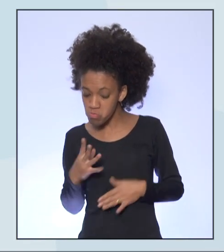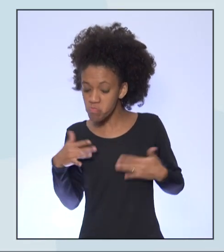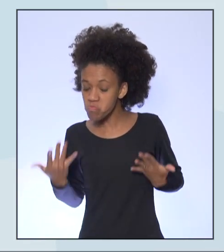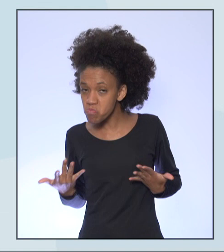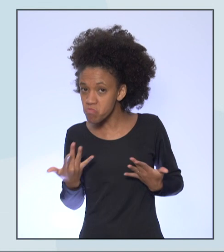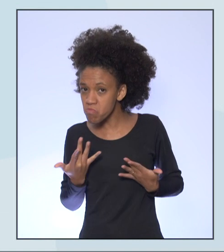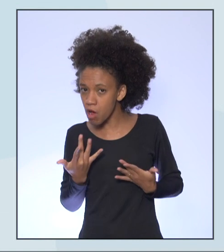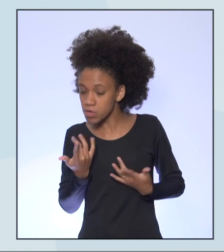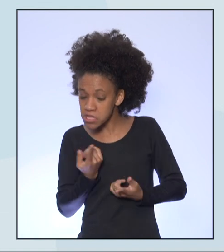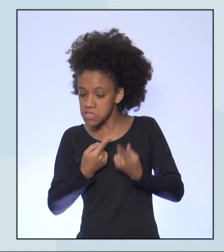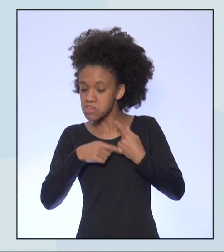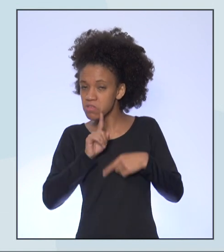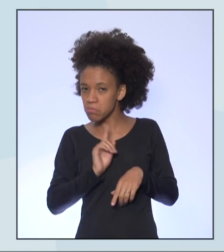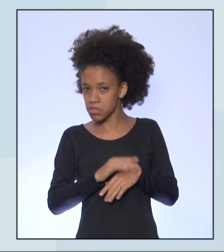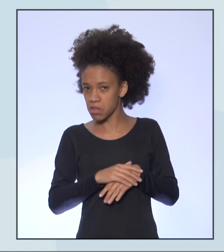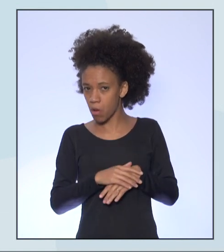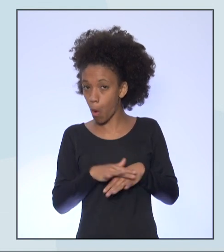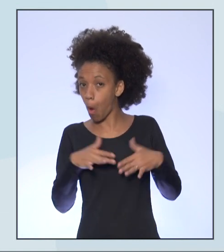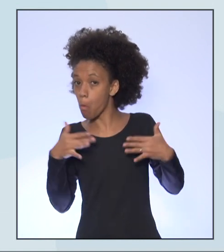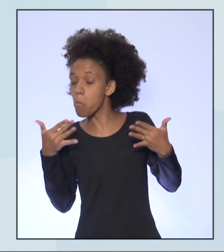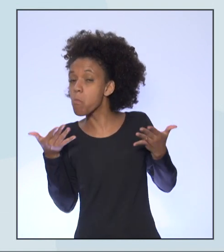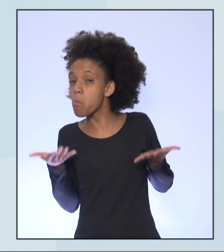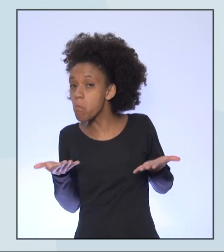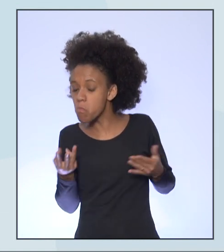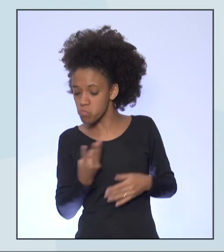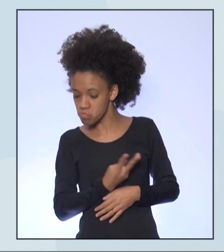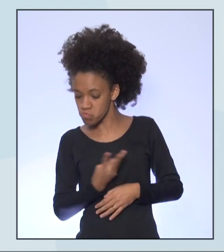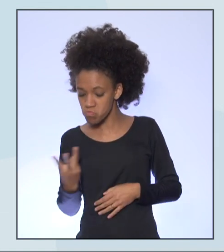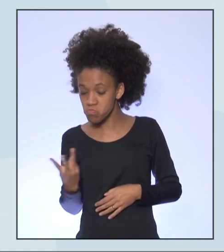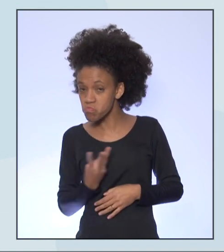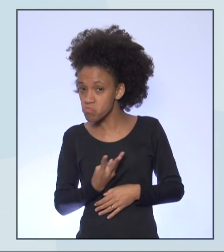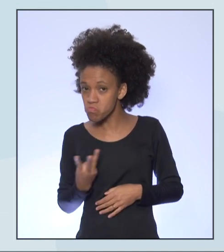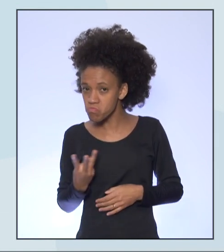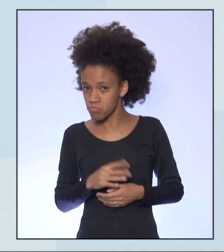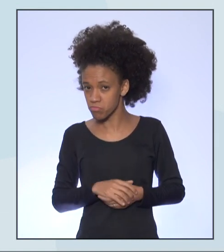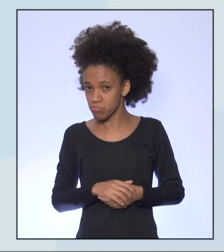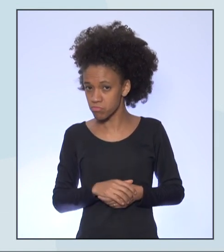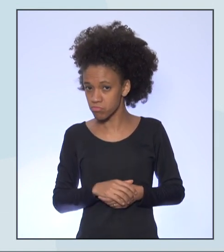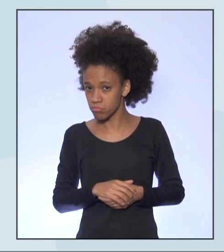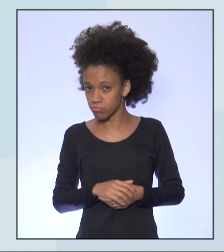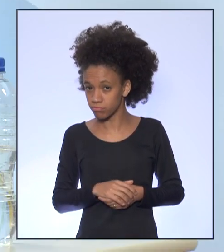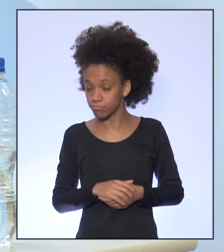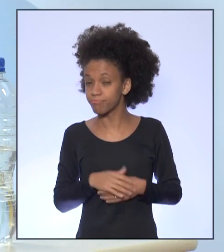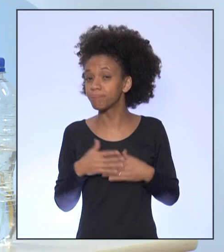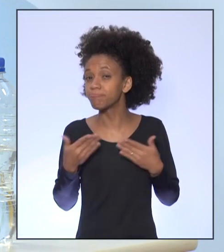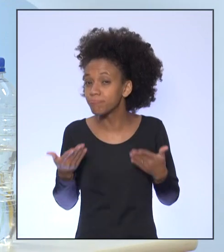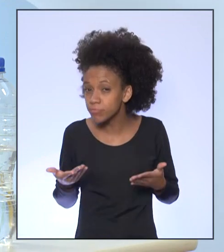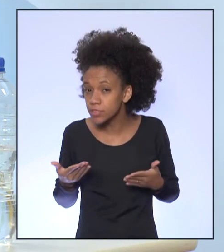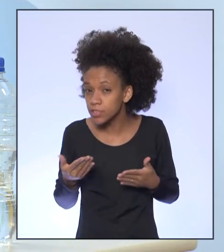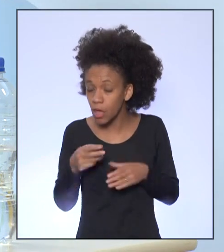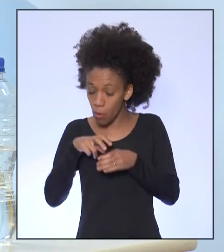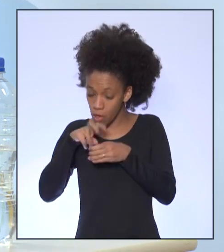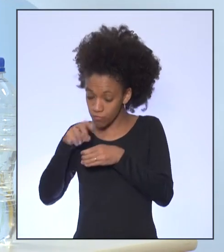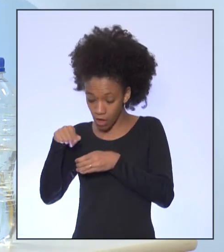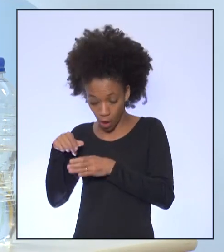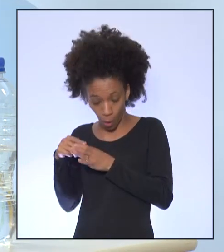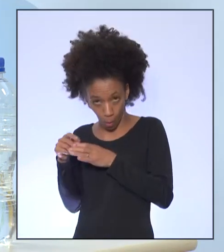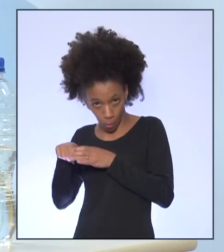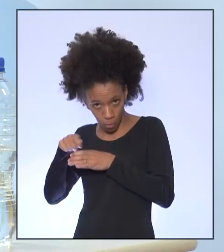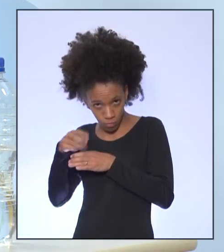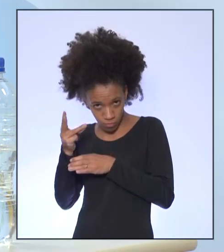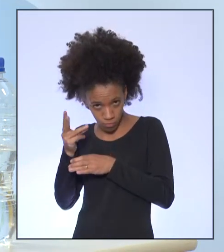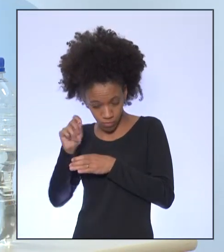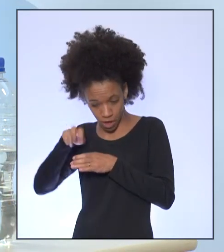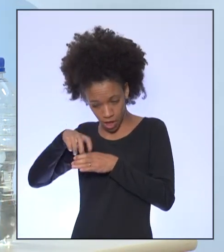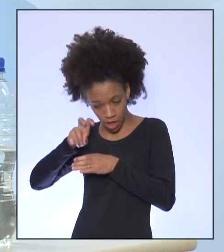mistura 2, que era água e bicarbonato de sódio, ou se a transformação química ela aconteceu na mistura 3, que era o refrigerante de limão e o